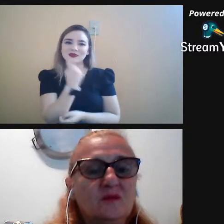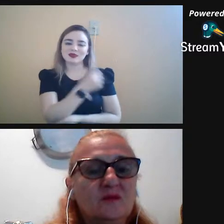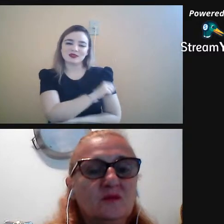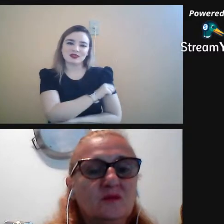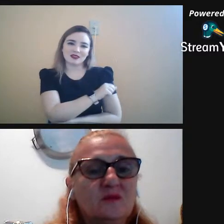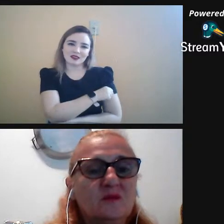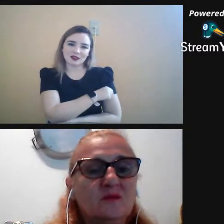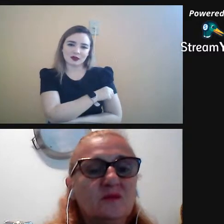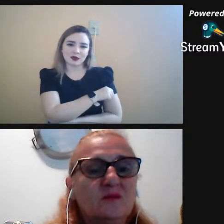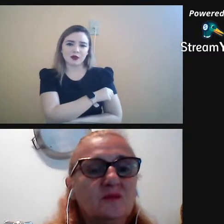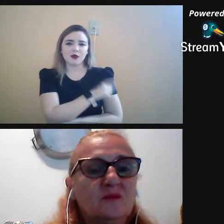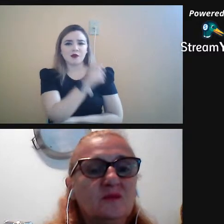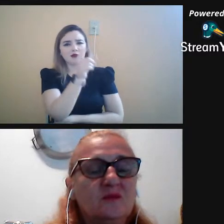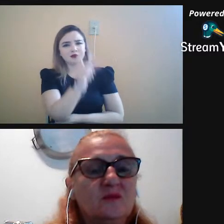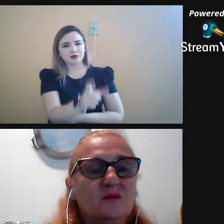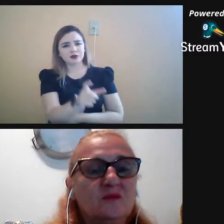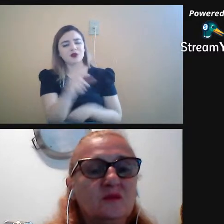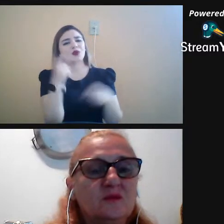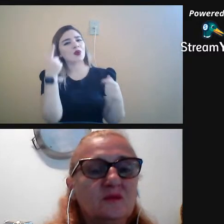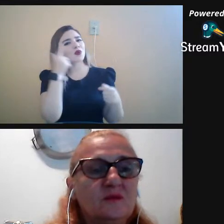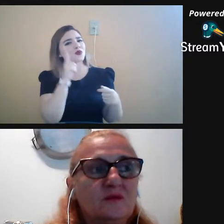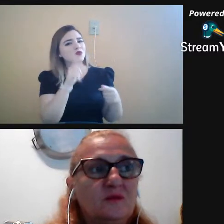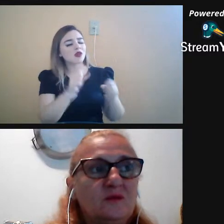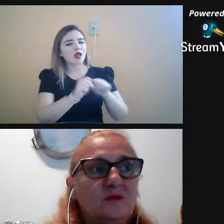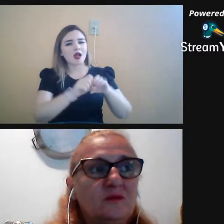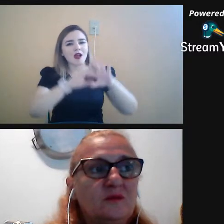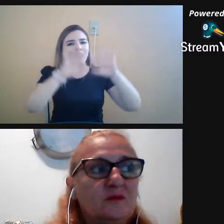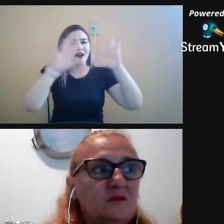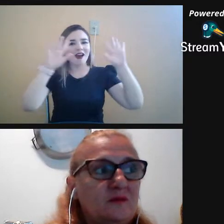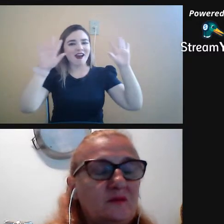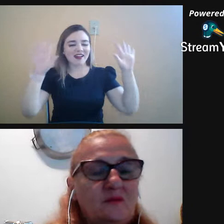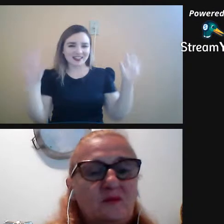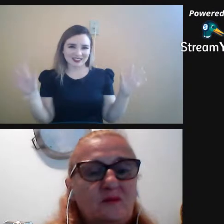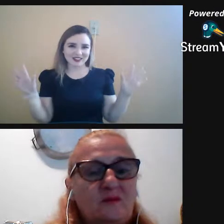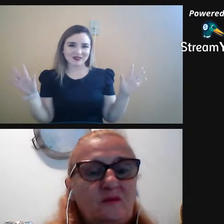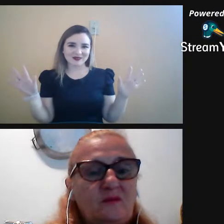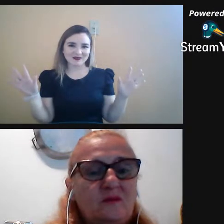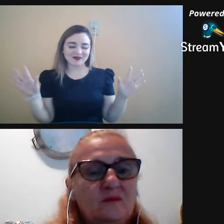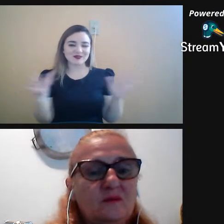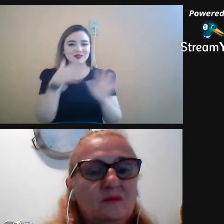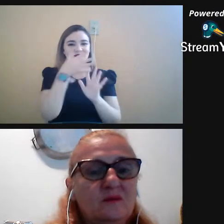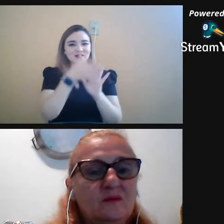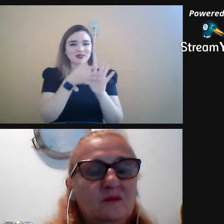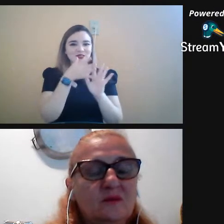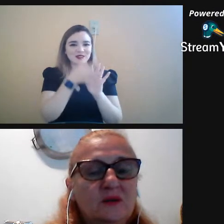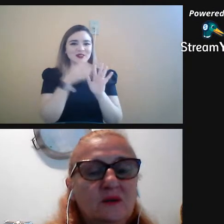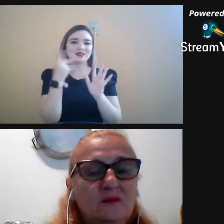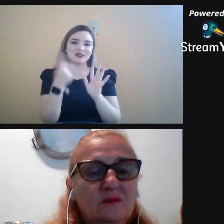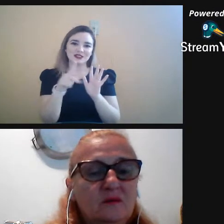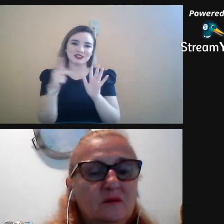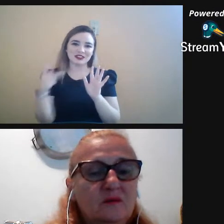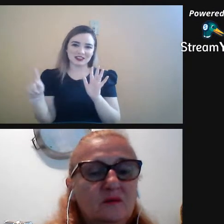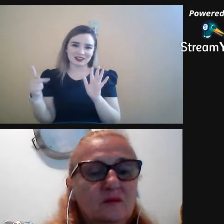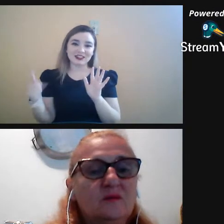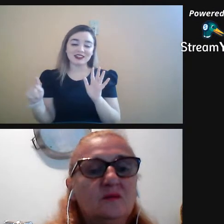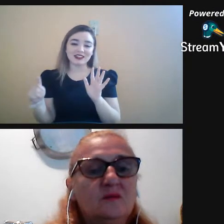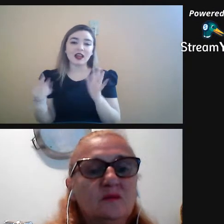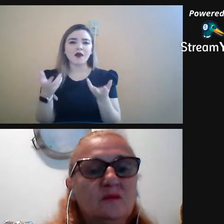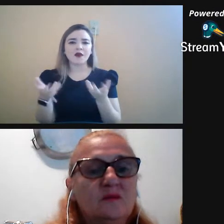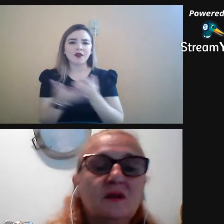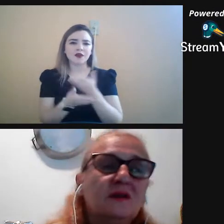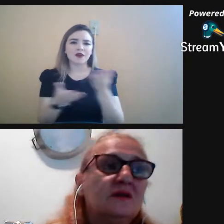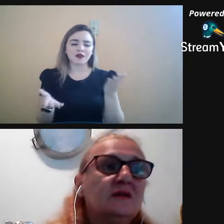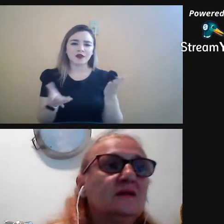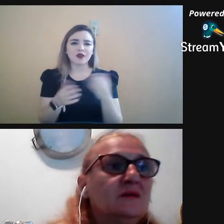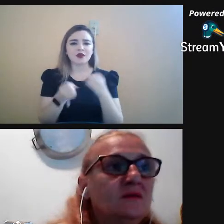que eles possam brilhar ainda mais ao fazer o texto deles. Então, eu queria que você comentasse um pouquinho sobre